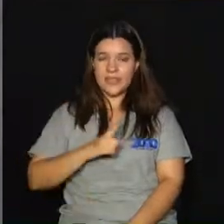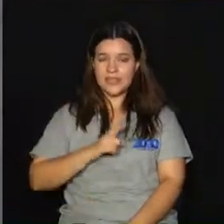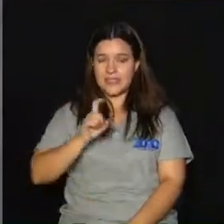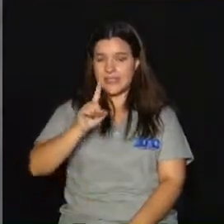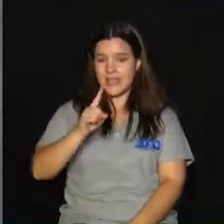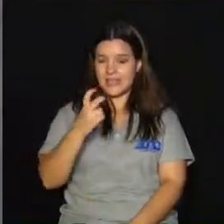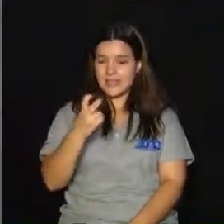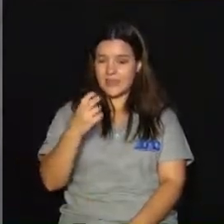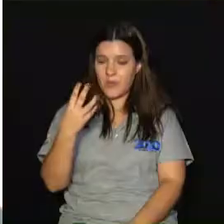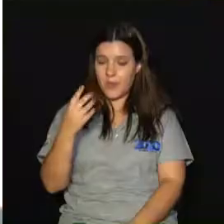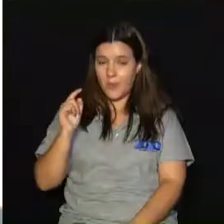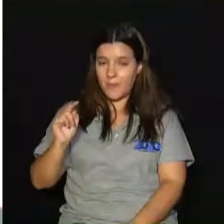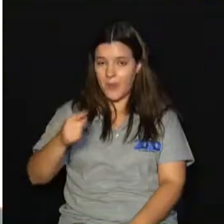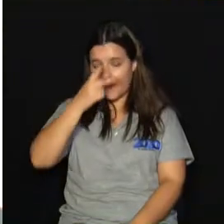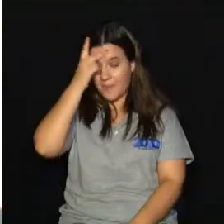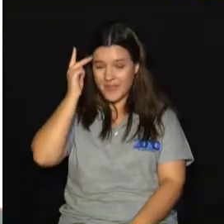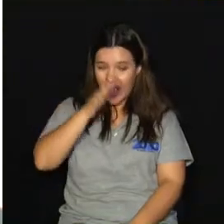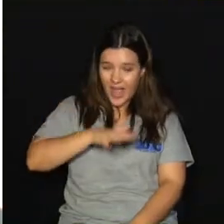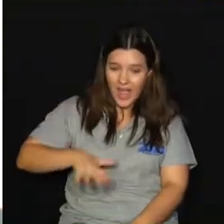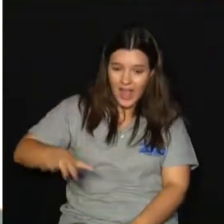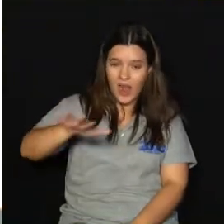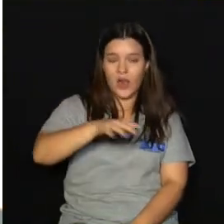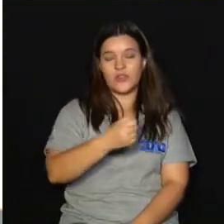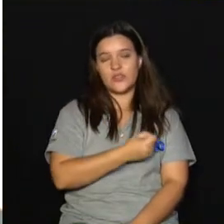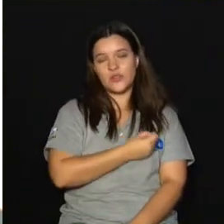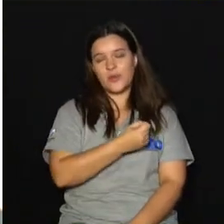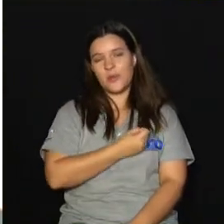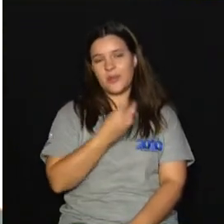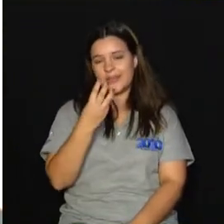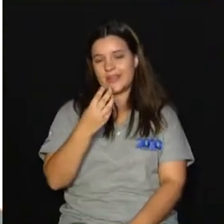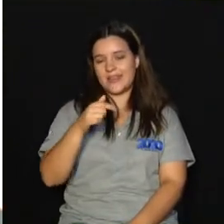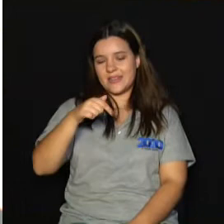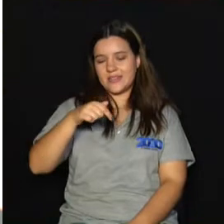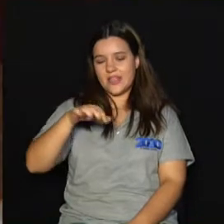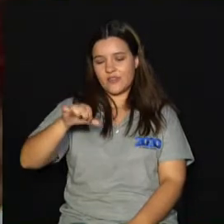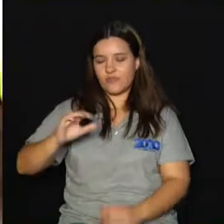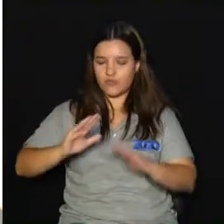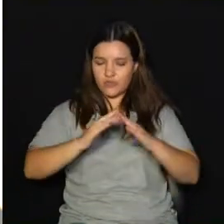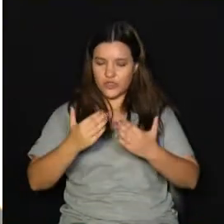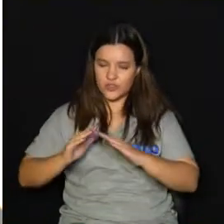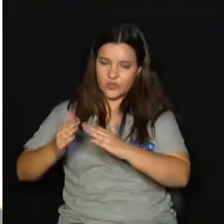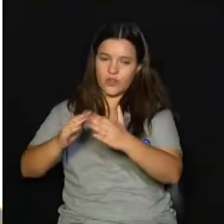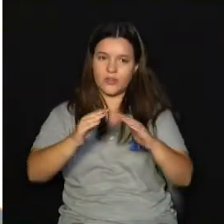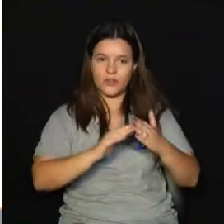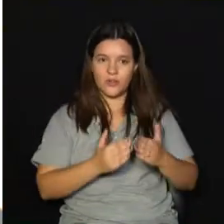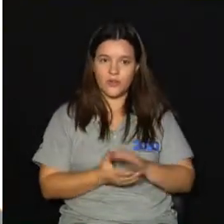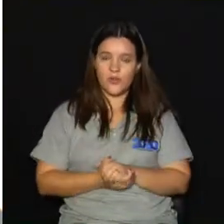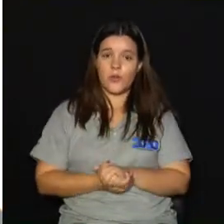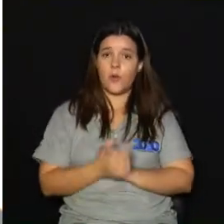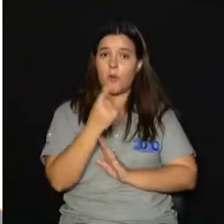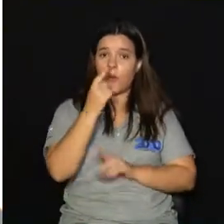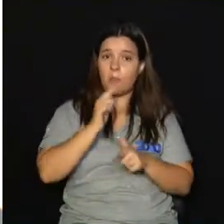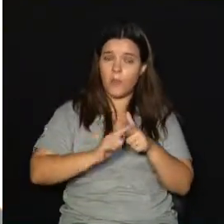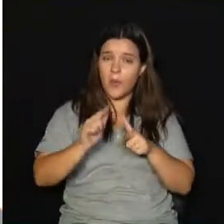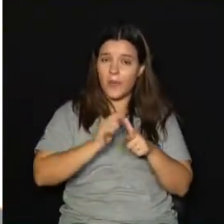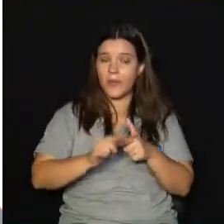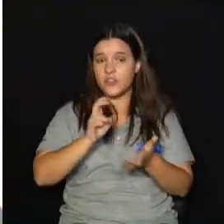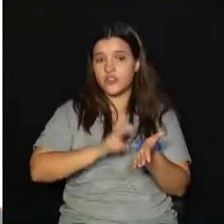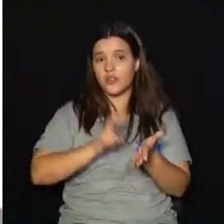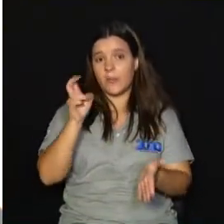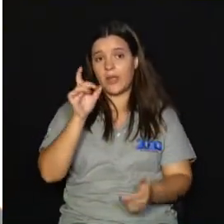154.141 eleitores na zona 379. A ocorrência que aconteceu na manhã deste